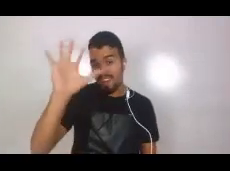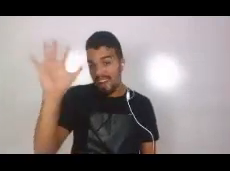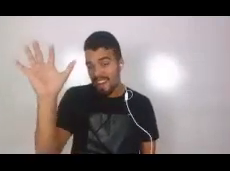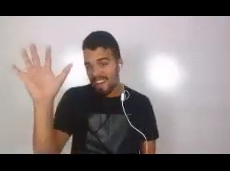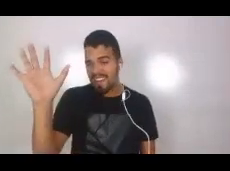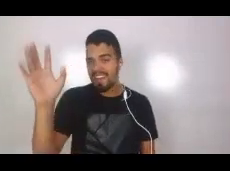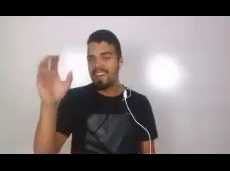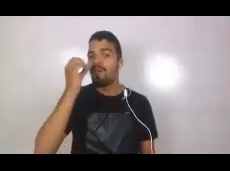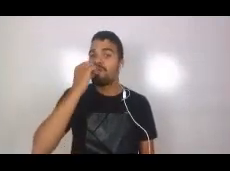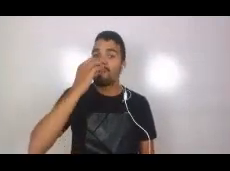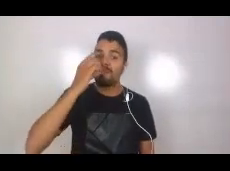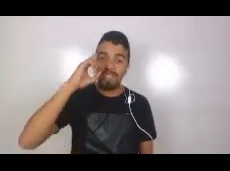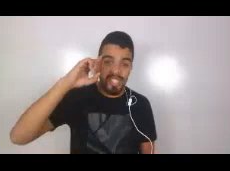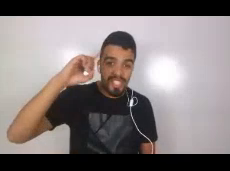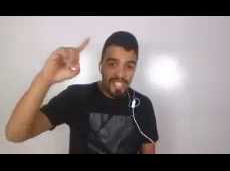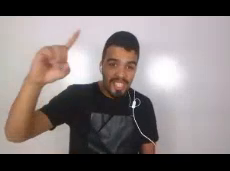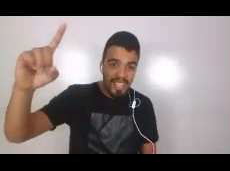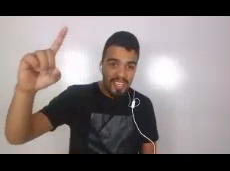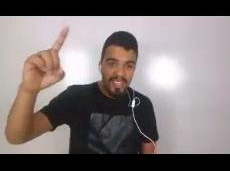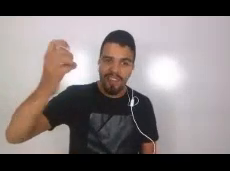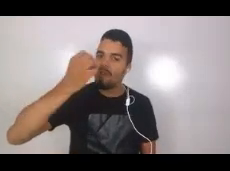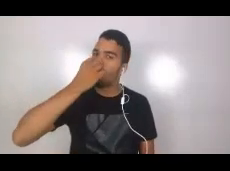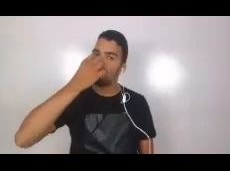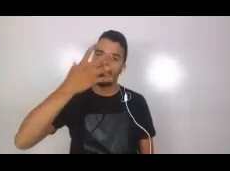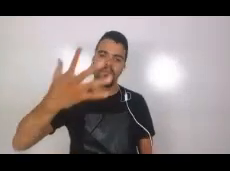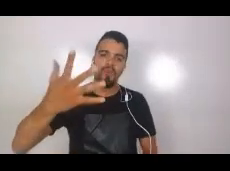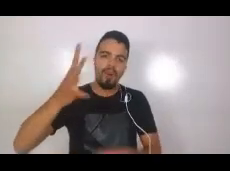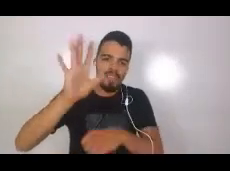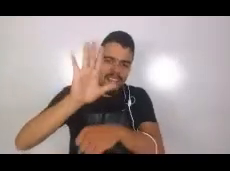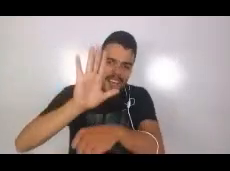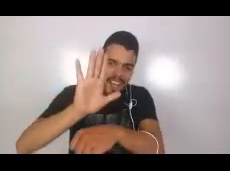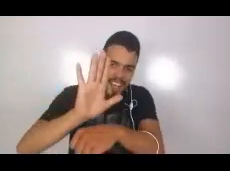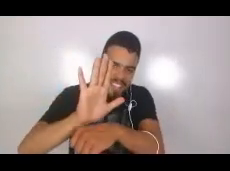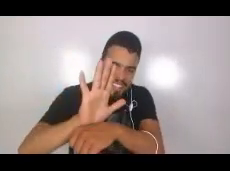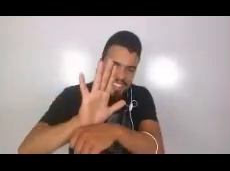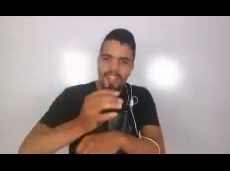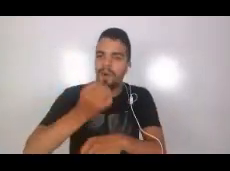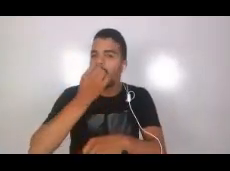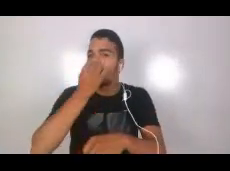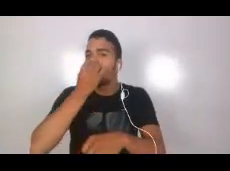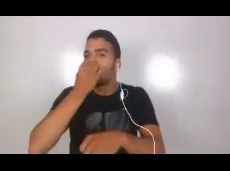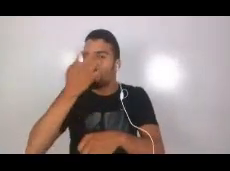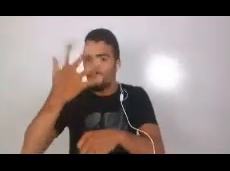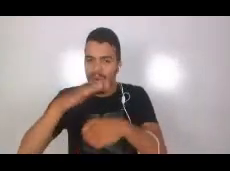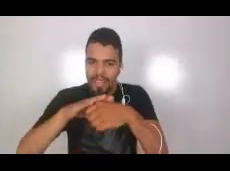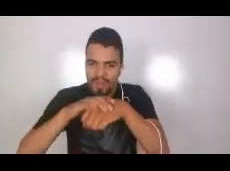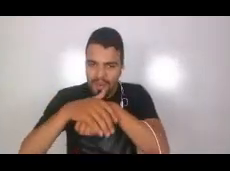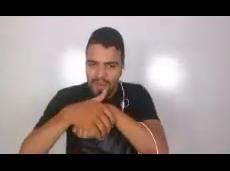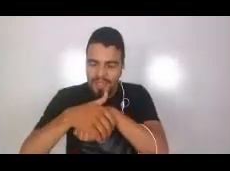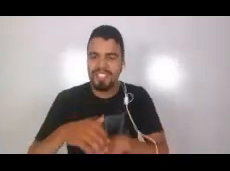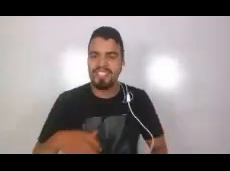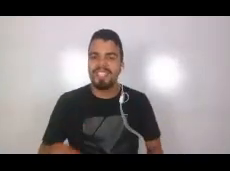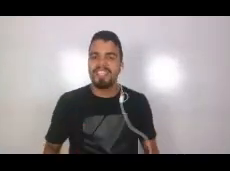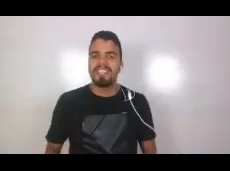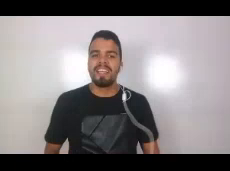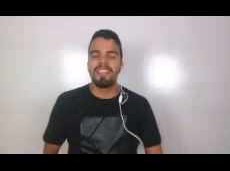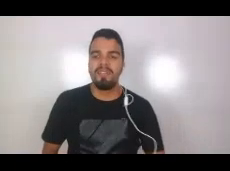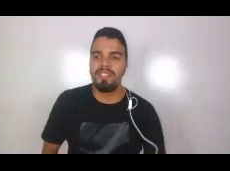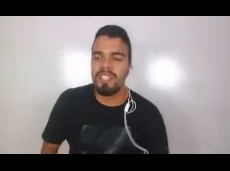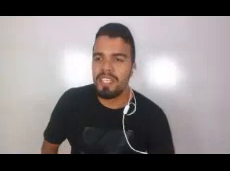um olá, um bom dia, ou um boa tarde, ou boa